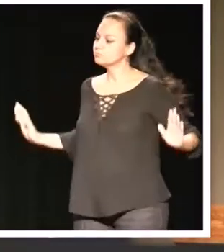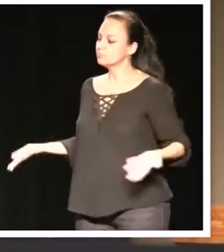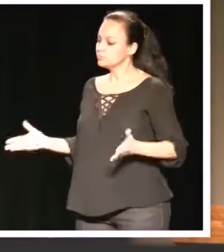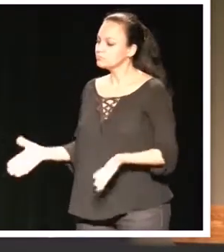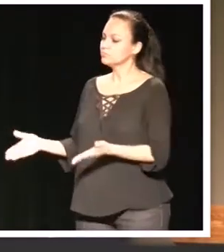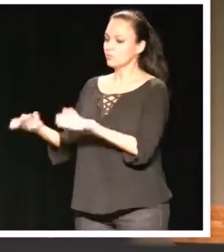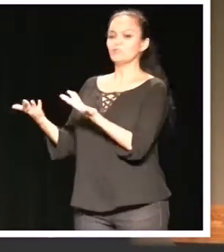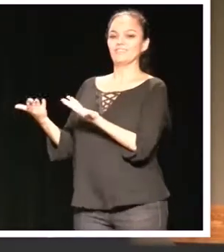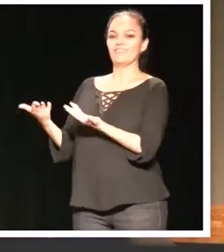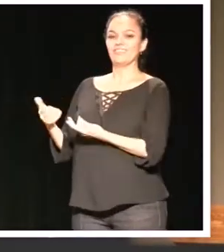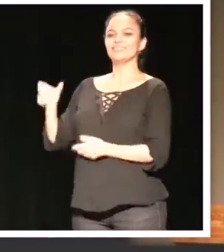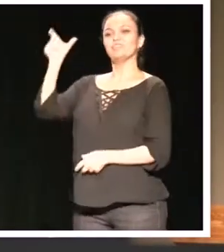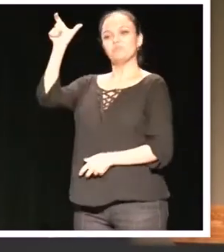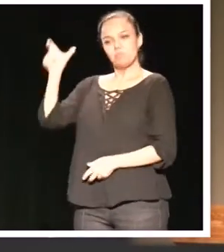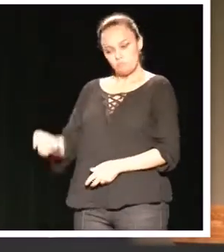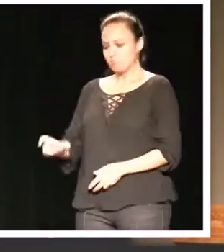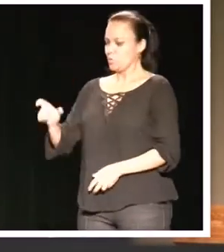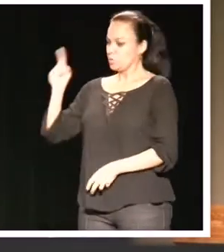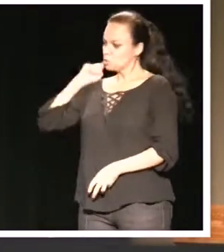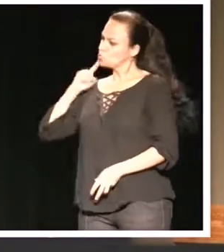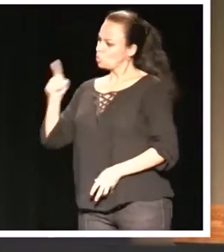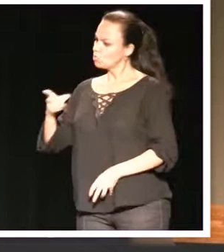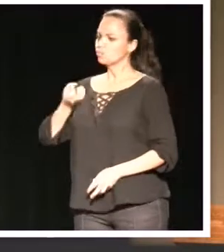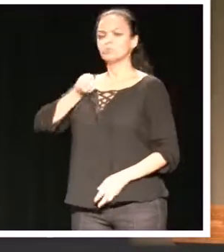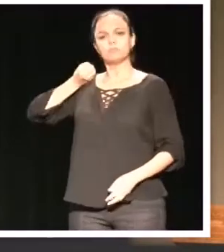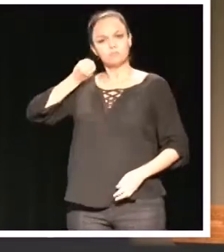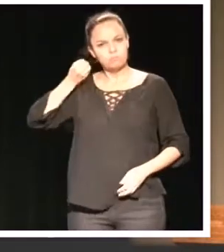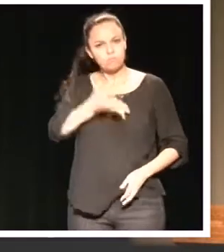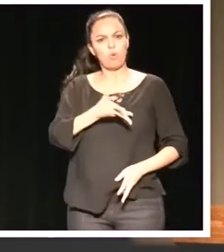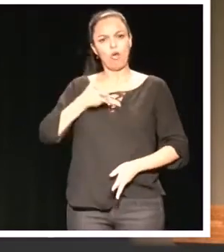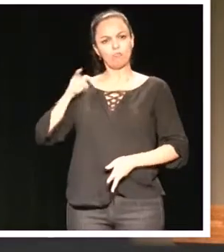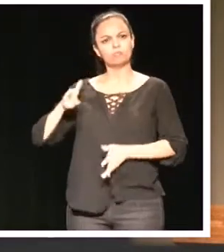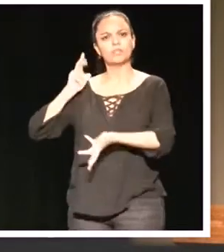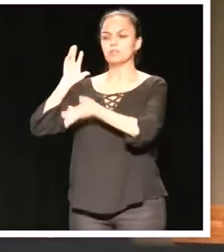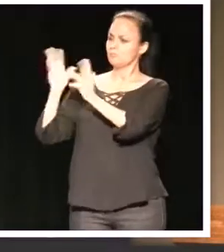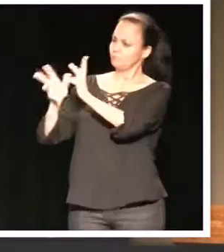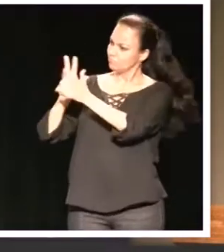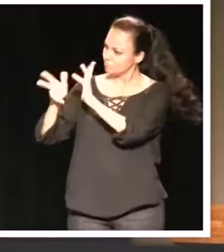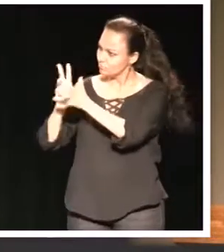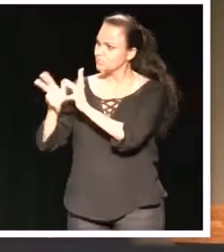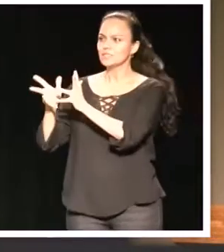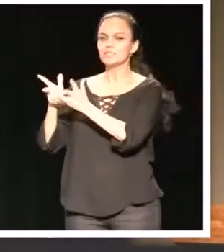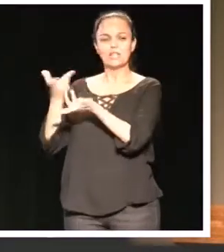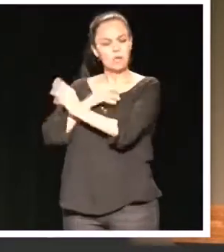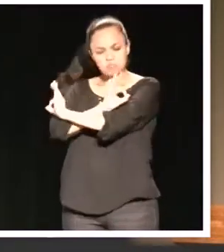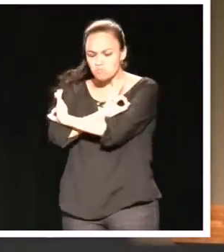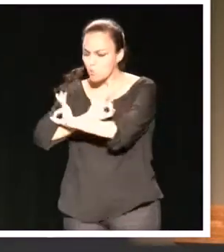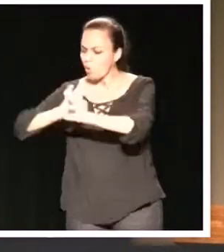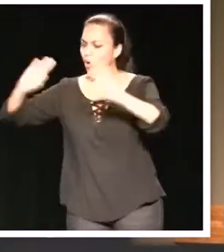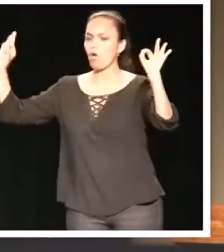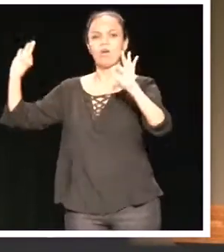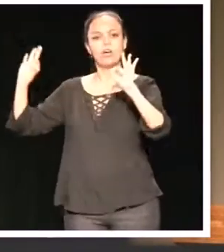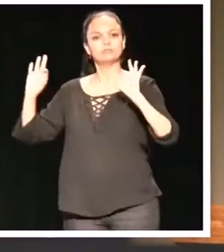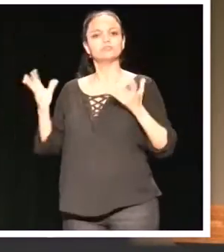Ser surdo é bom. Ser surdo, falar língua de sinais, é o máximo.